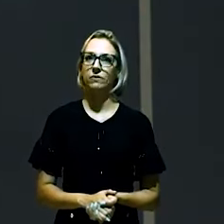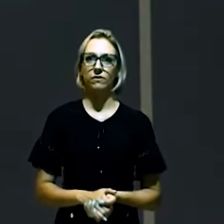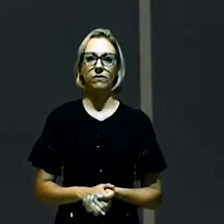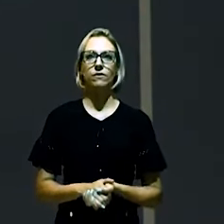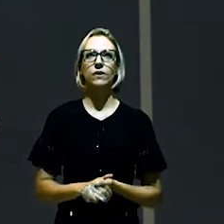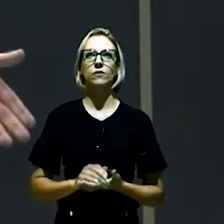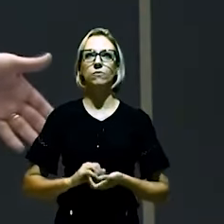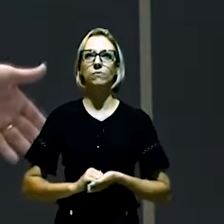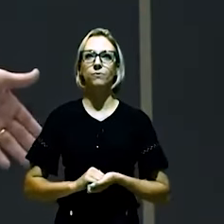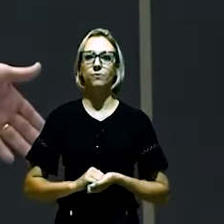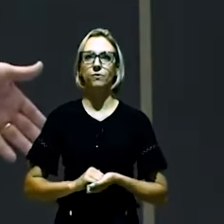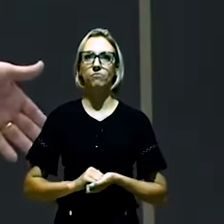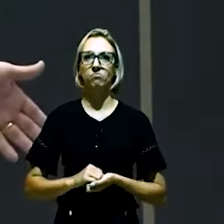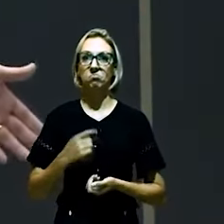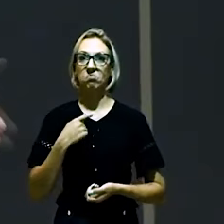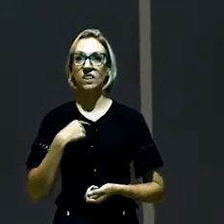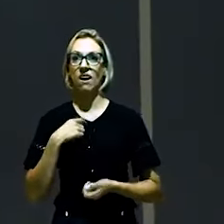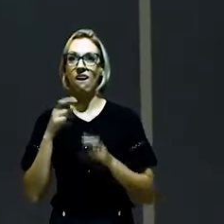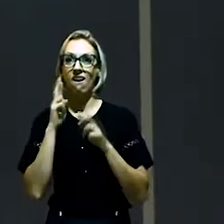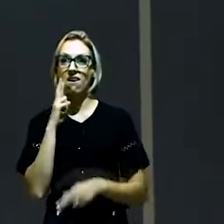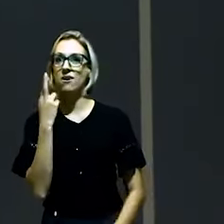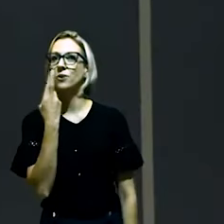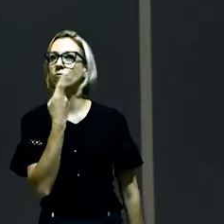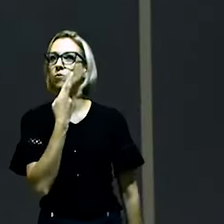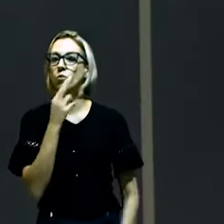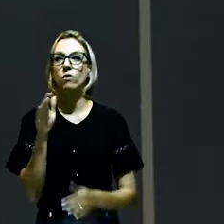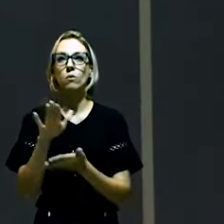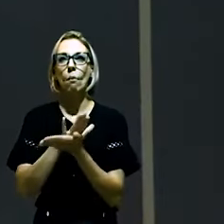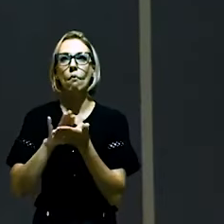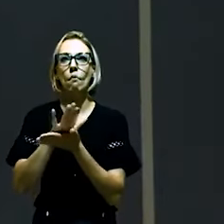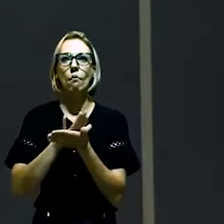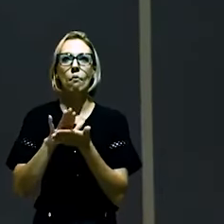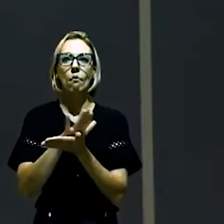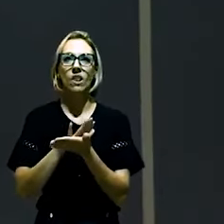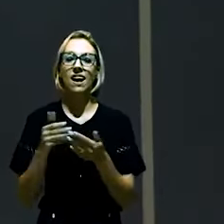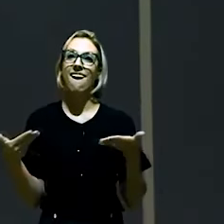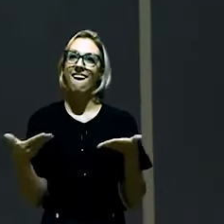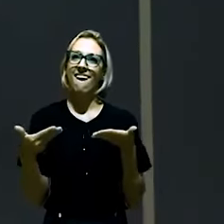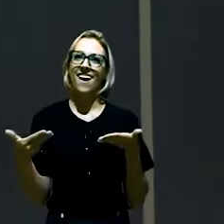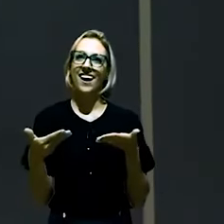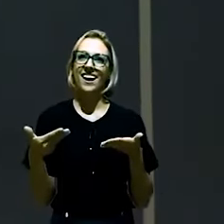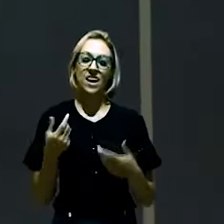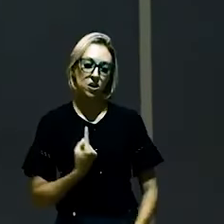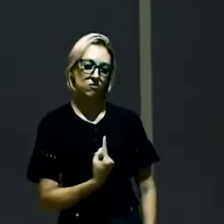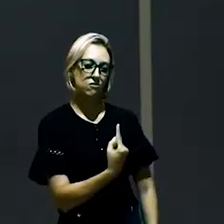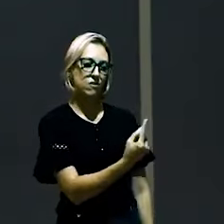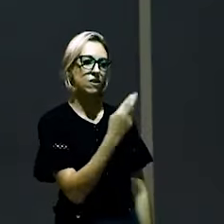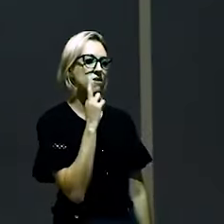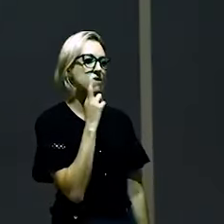Até então você não ia em restaurante, agora vai em restaurante e quer ser atendido